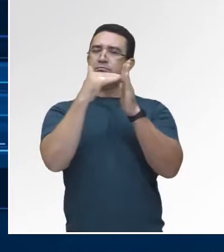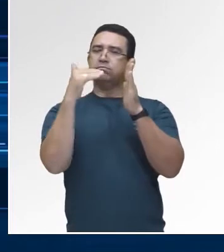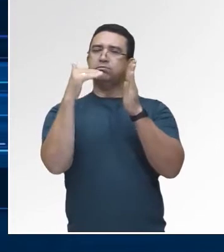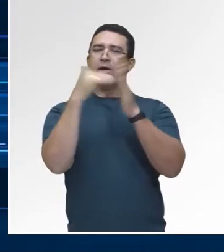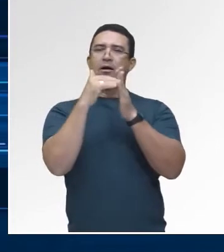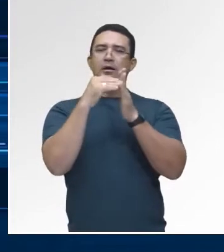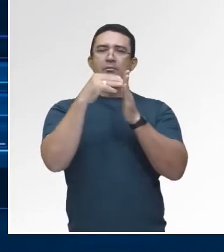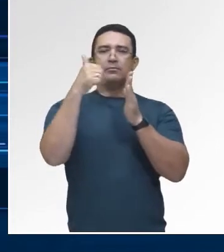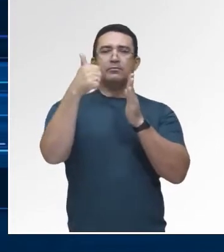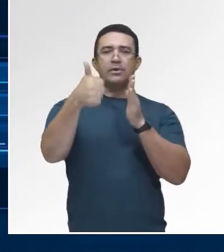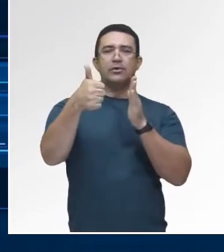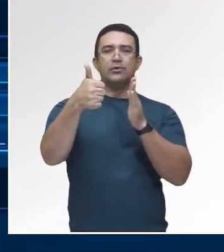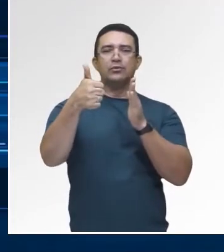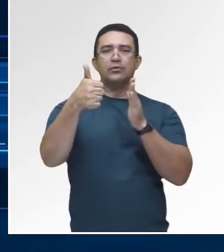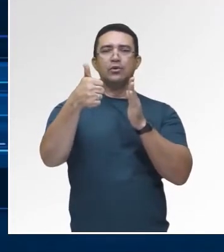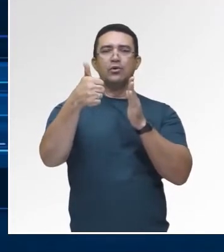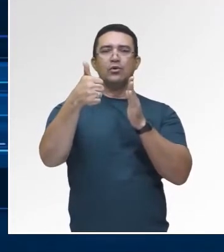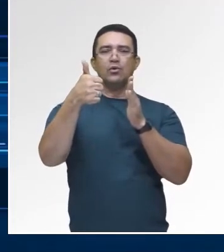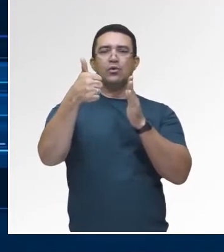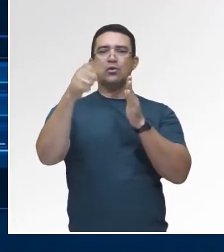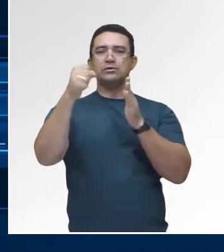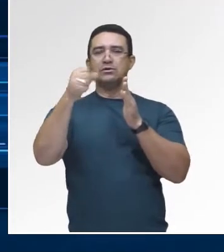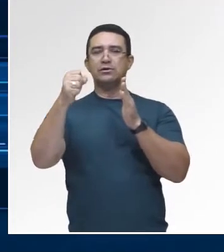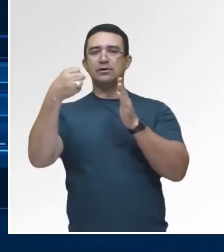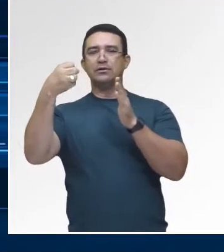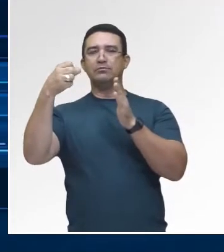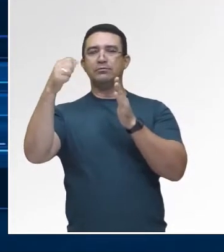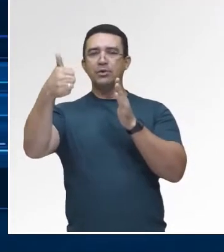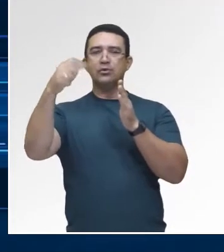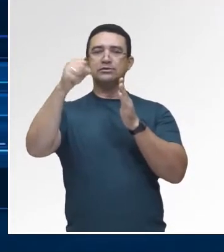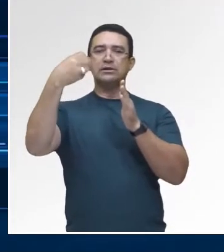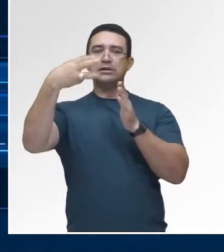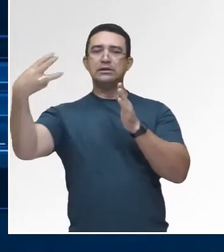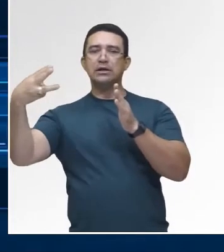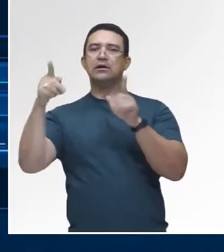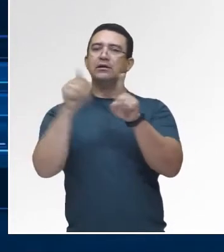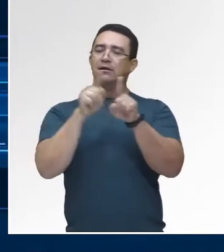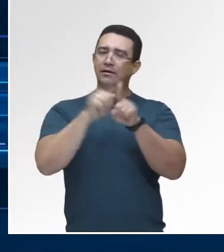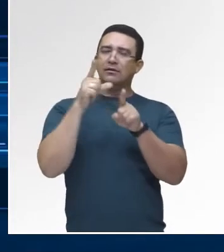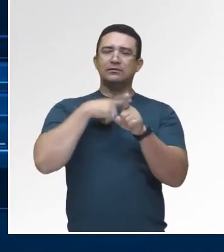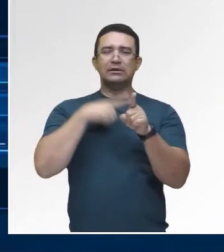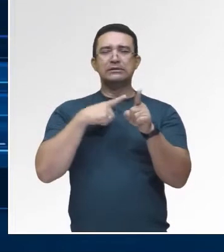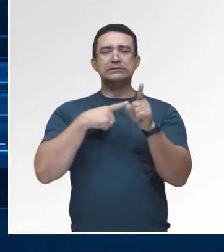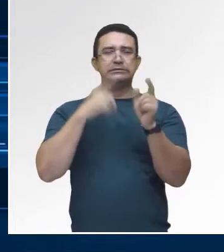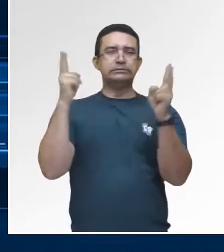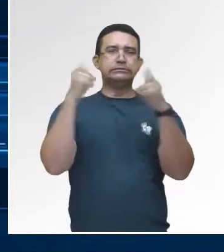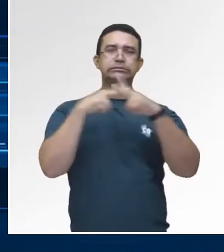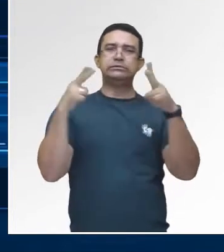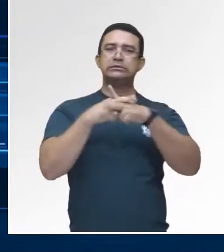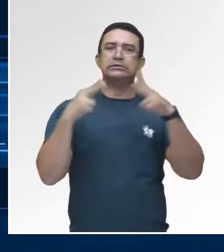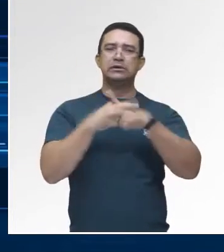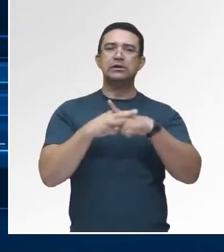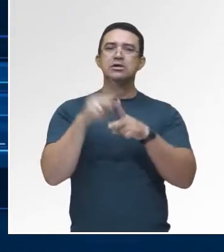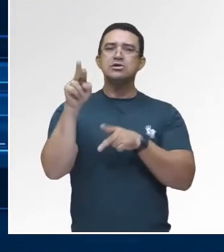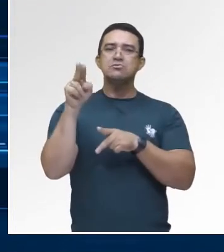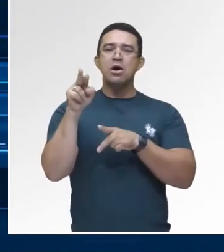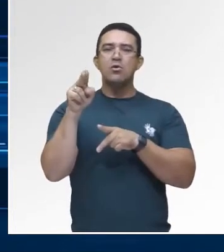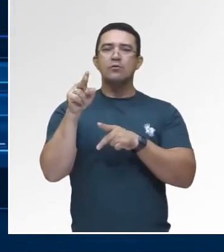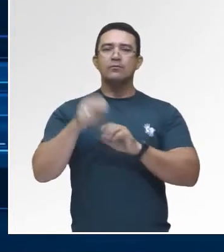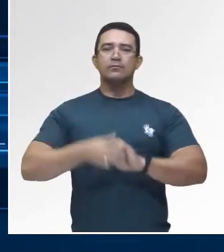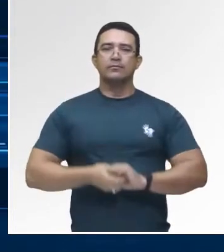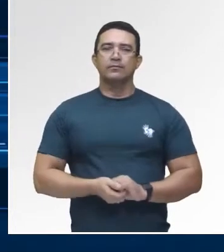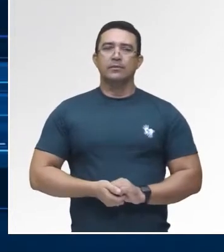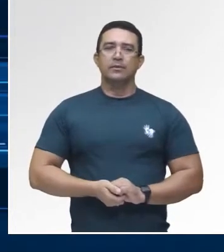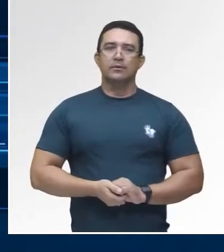pelo poder entre irmãos, né, que houve um clima ali de desordem também em Portugal. Outra situação, olha só.